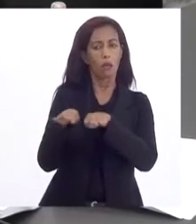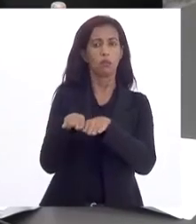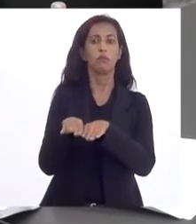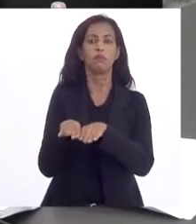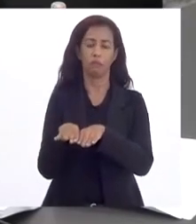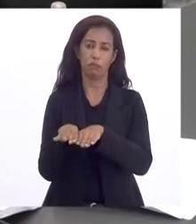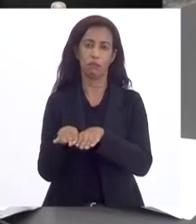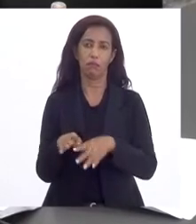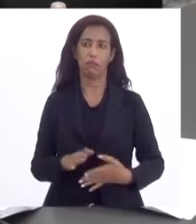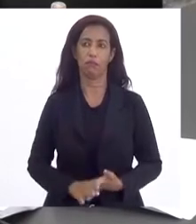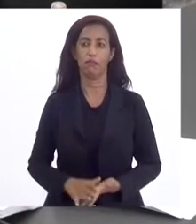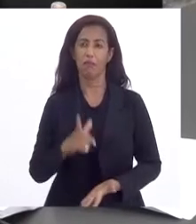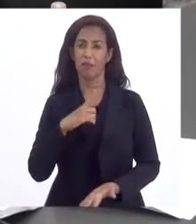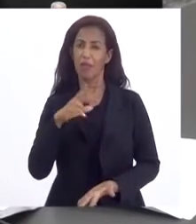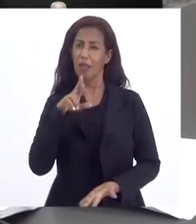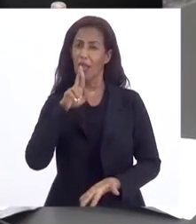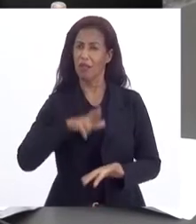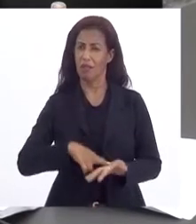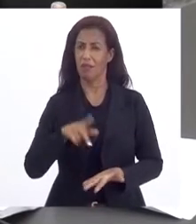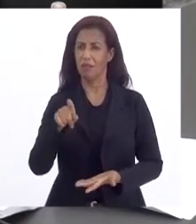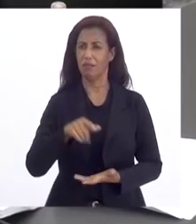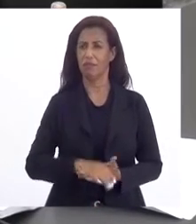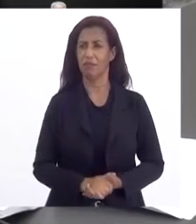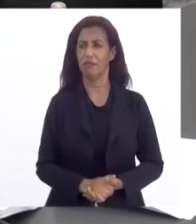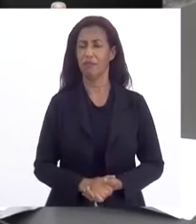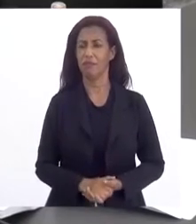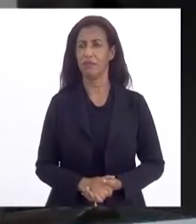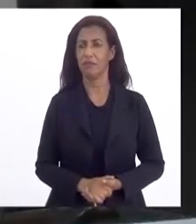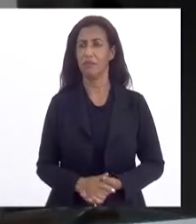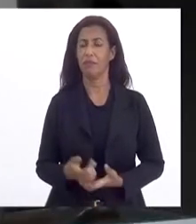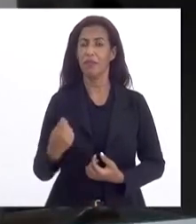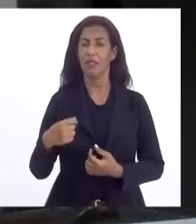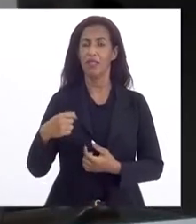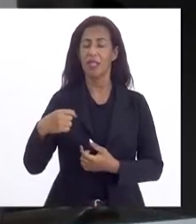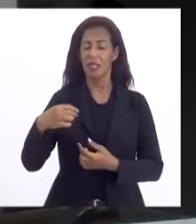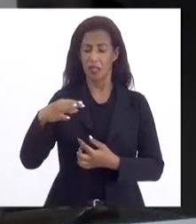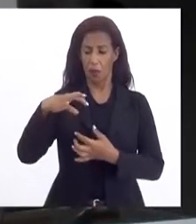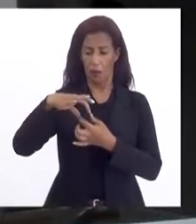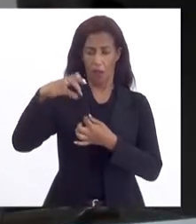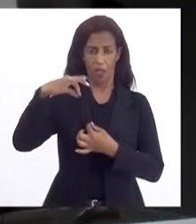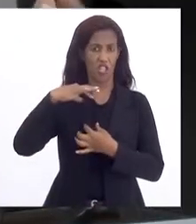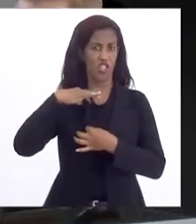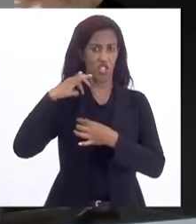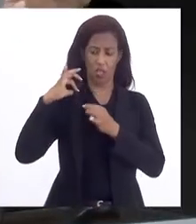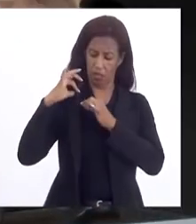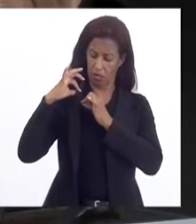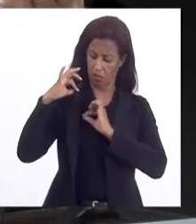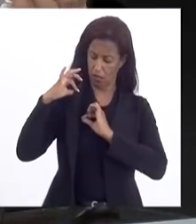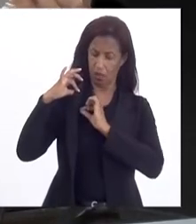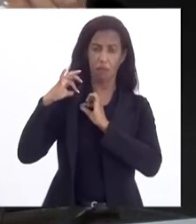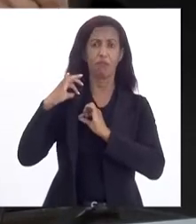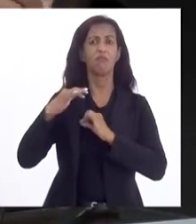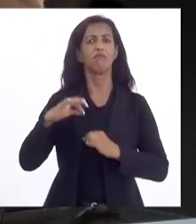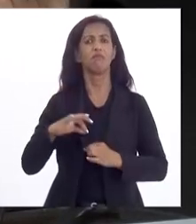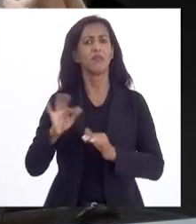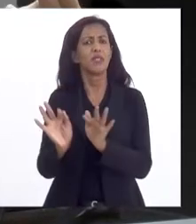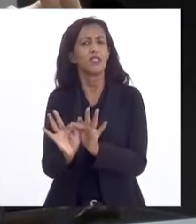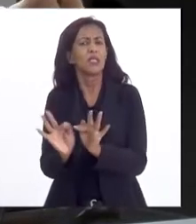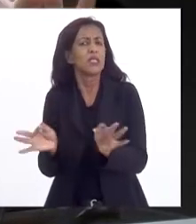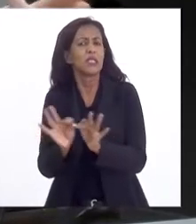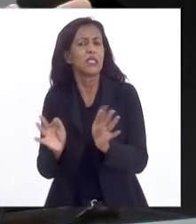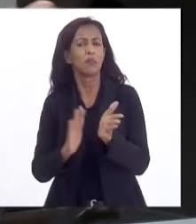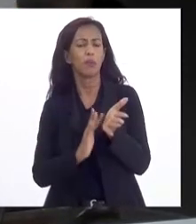Mas tem razão, deputado Luiz Paulo. Tem que ser uma etiqueta. Tem que ser uma etiqueta. Ele está prejudicado. Muito